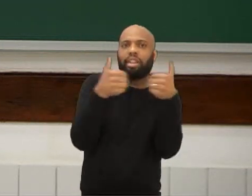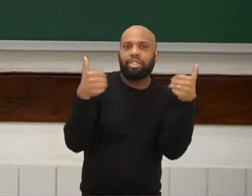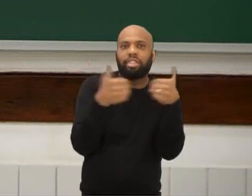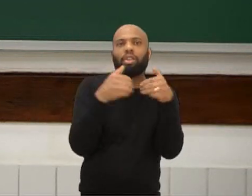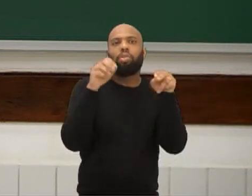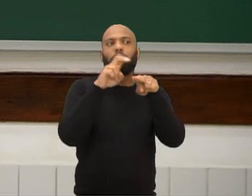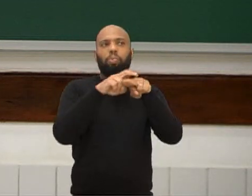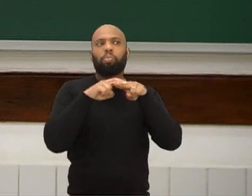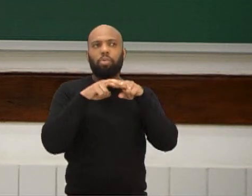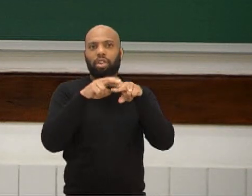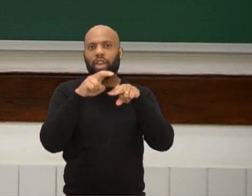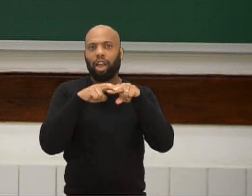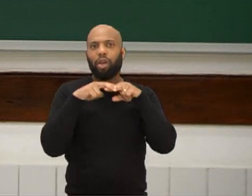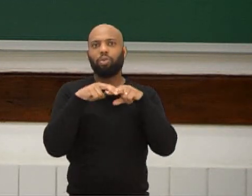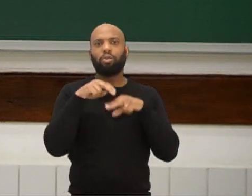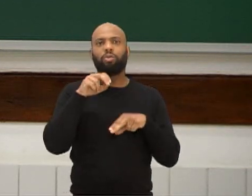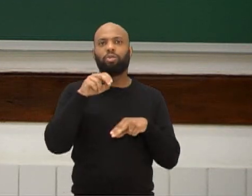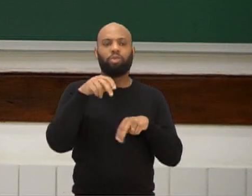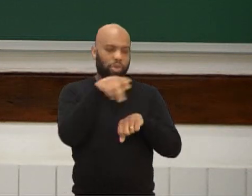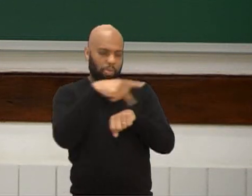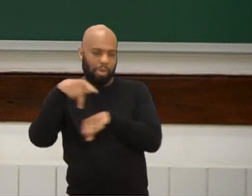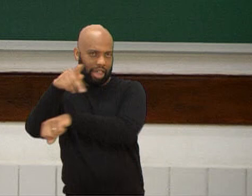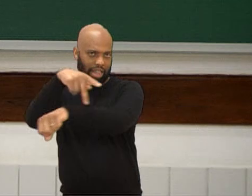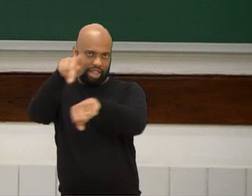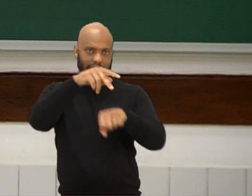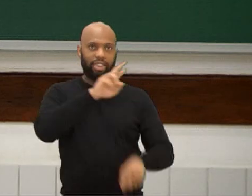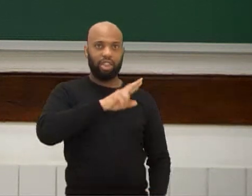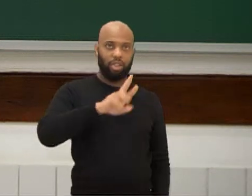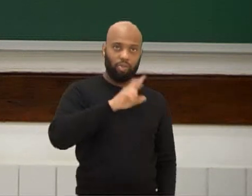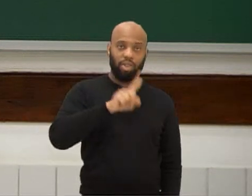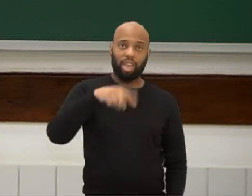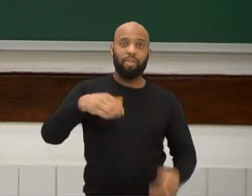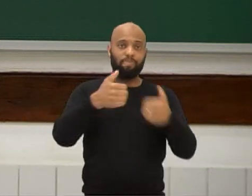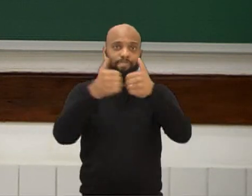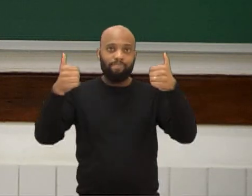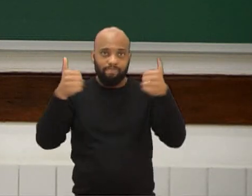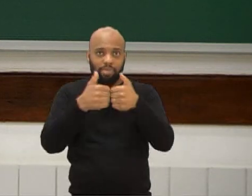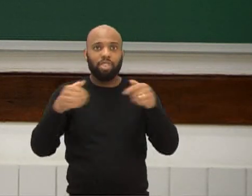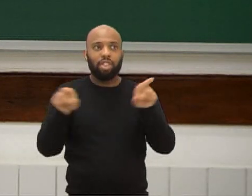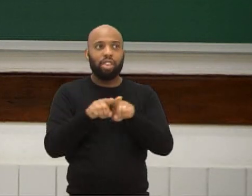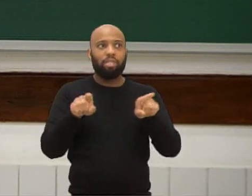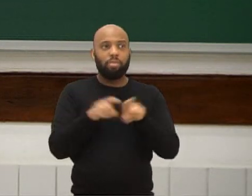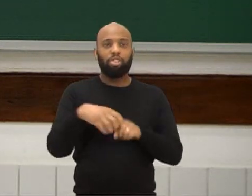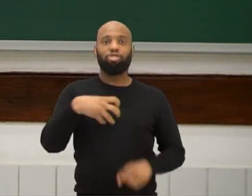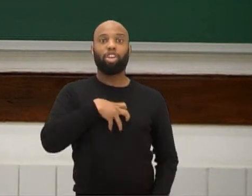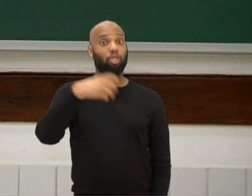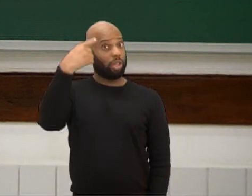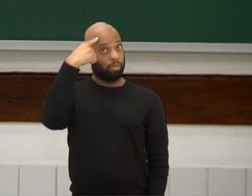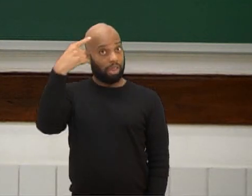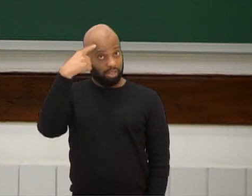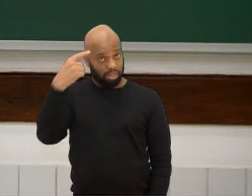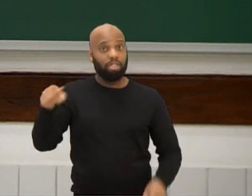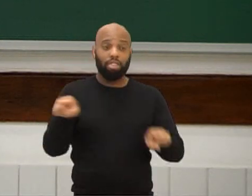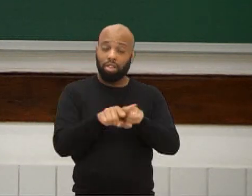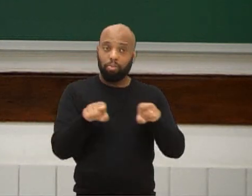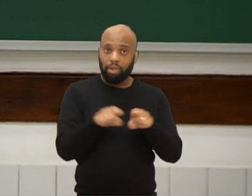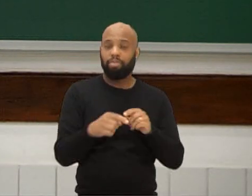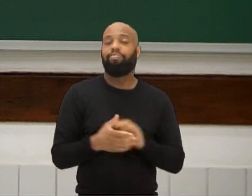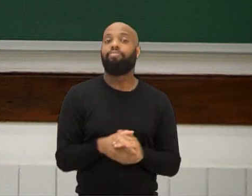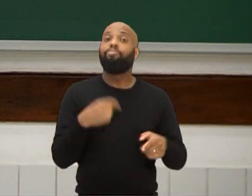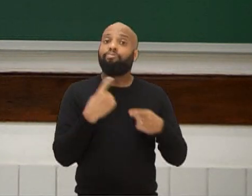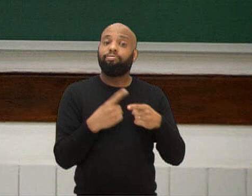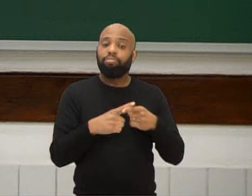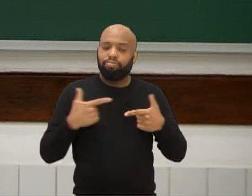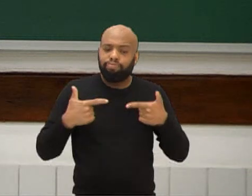divisão de países, ela era uma divisão ideológica. A Guerra